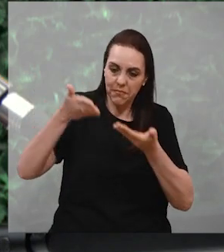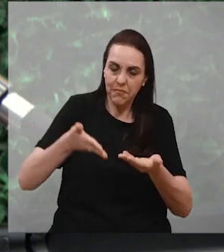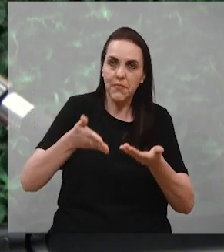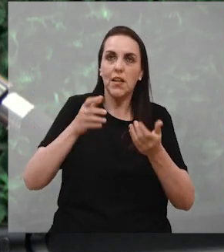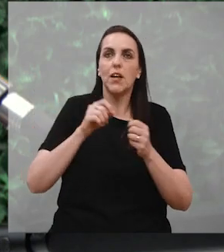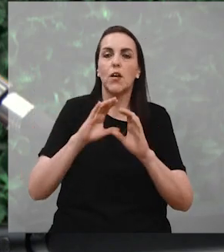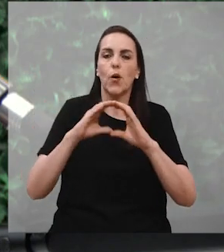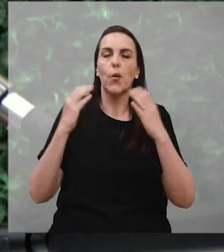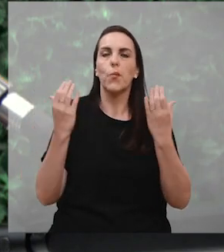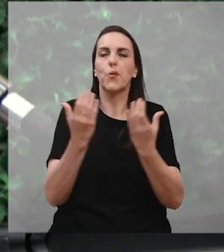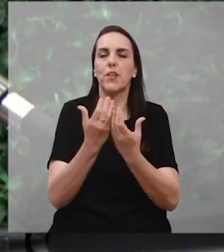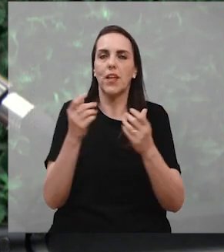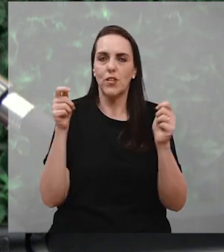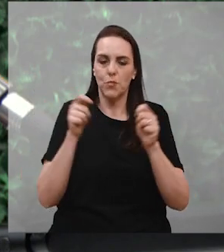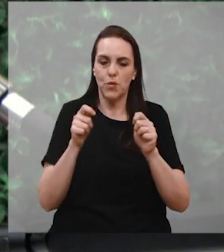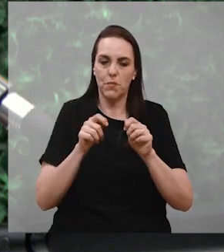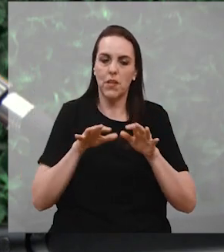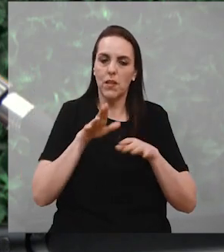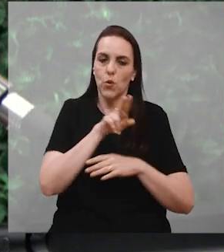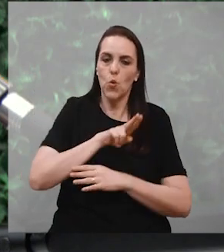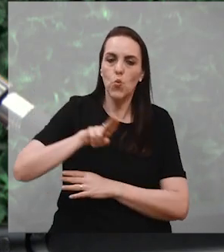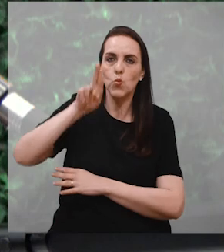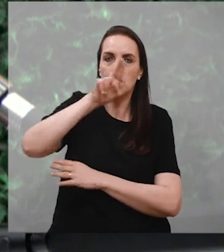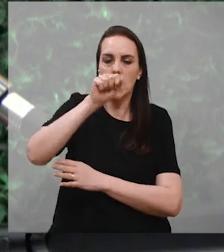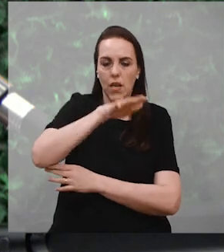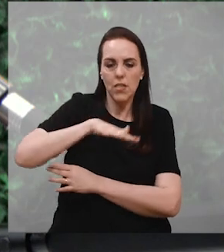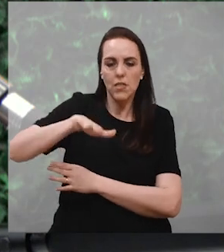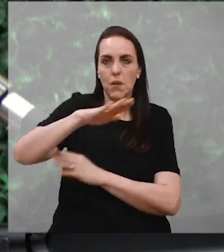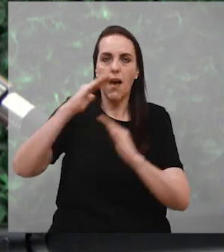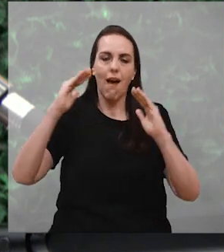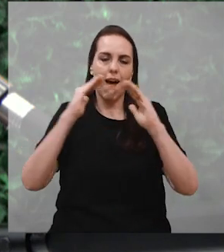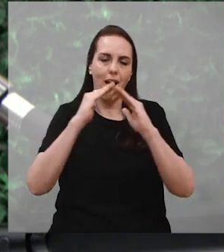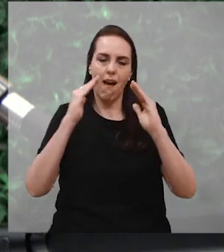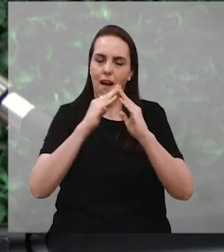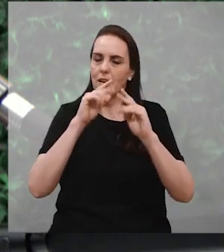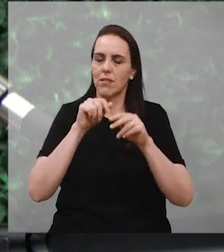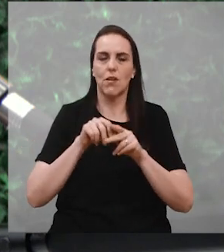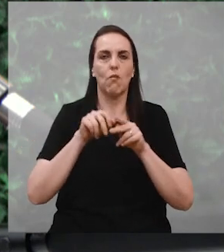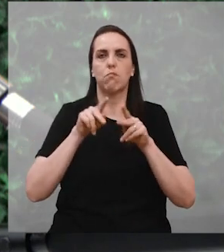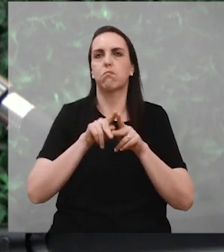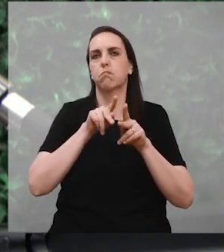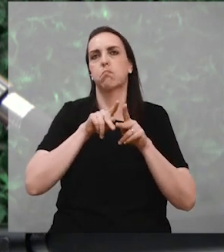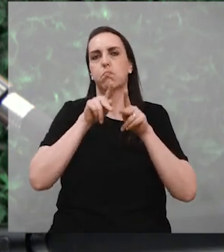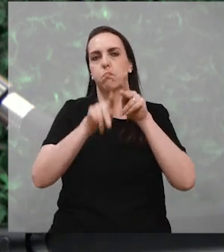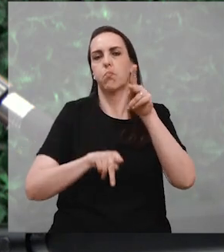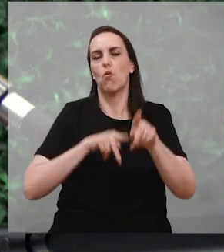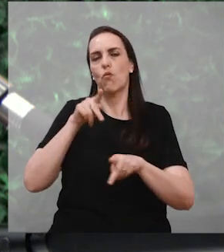cedências, né, para a comunidade, para poder ocupar o espaço que é da Casa do Povo, de fato, né?